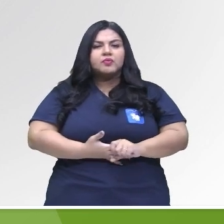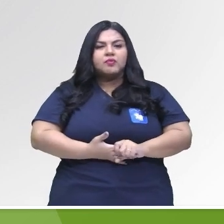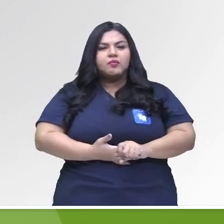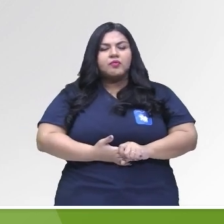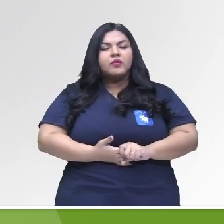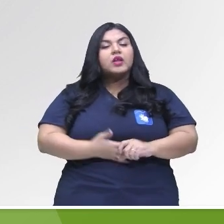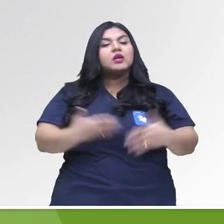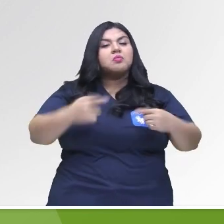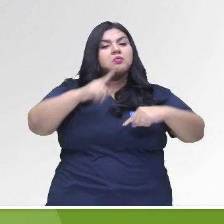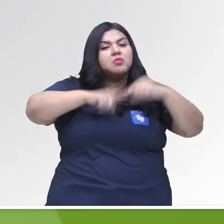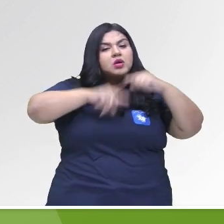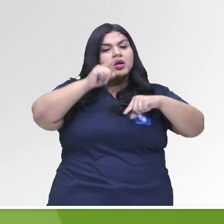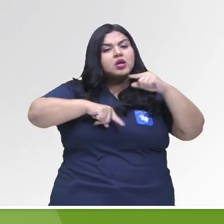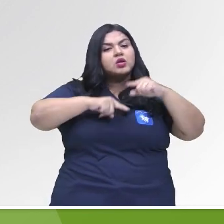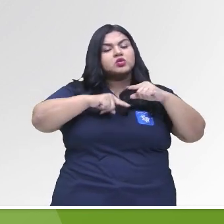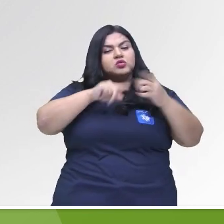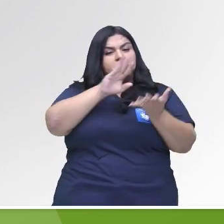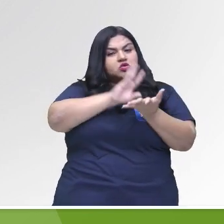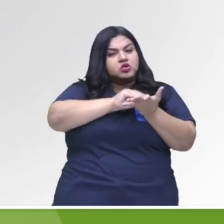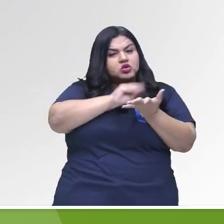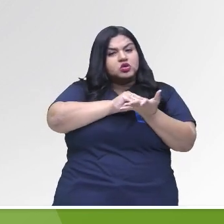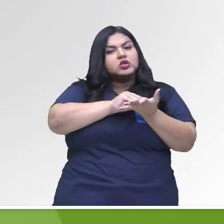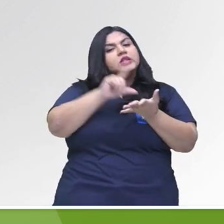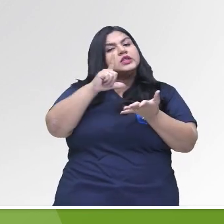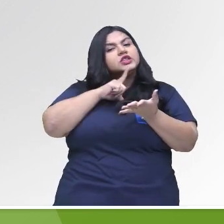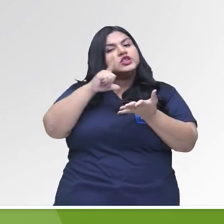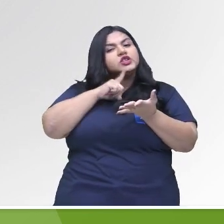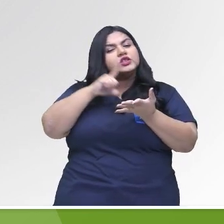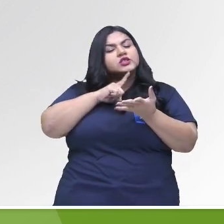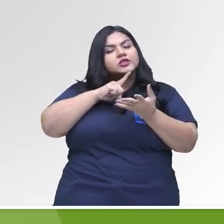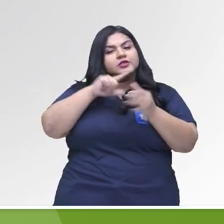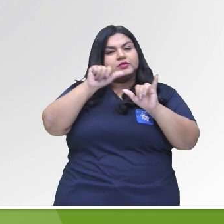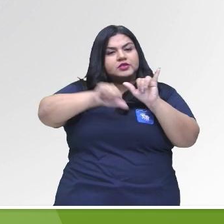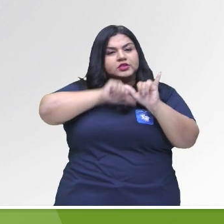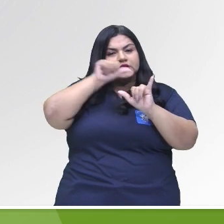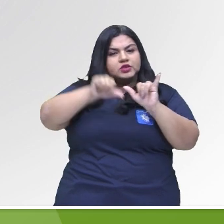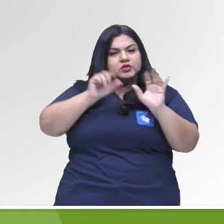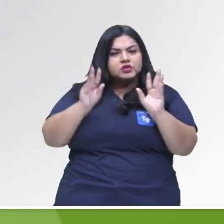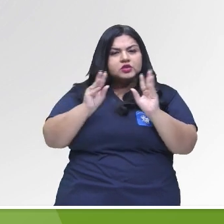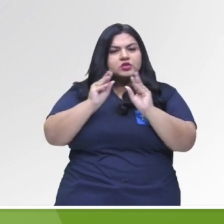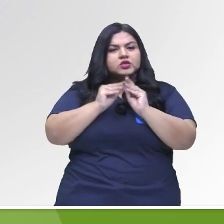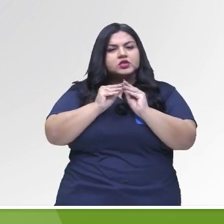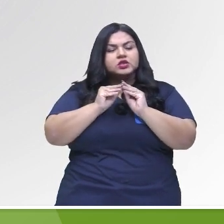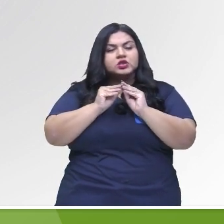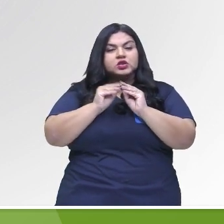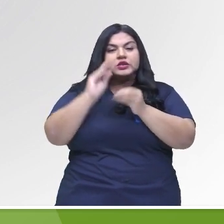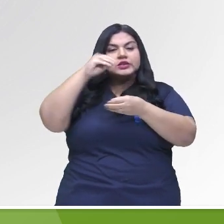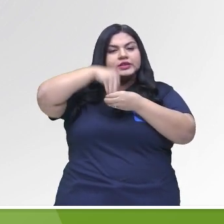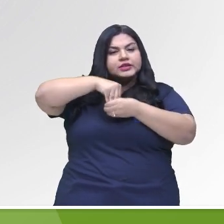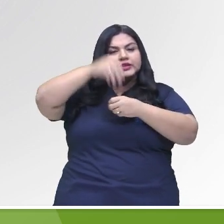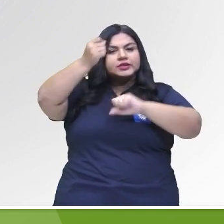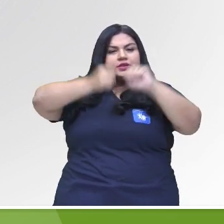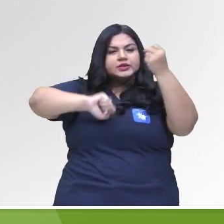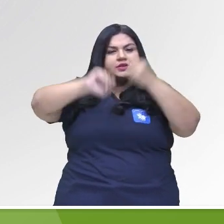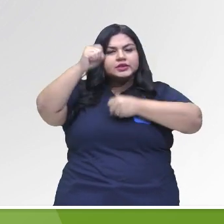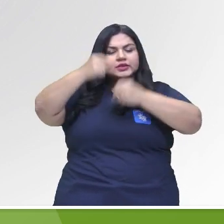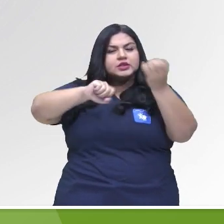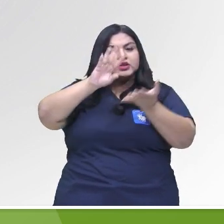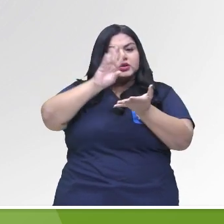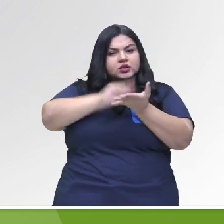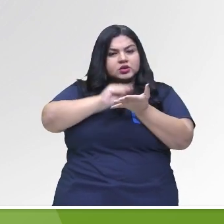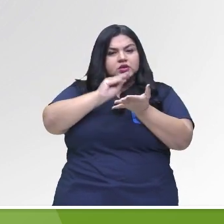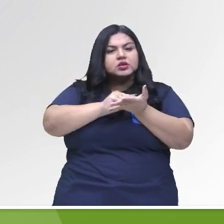São materiais poliméricos obtidos por reações de sintetização em indústrias de